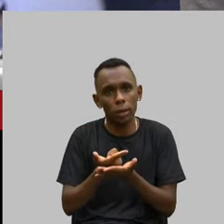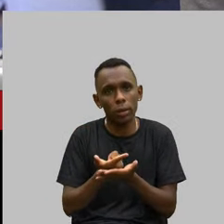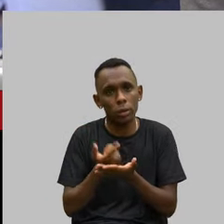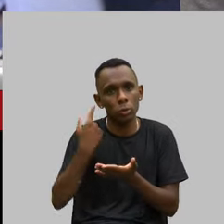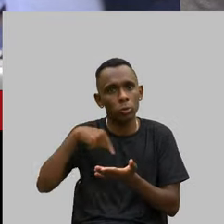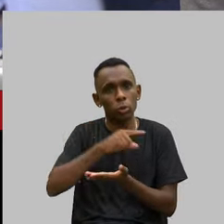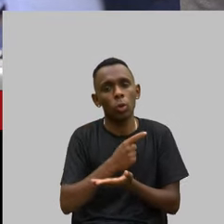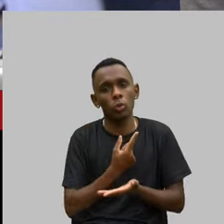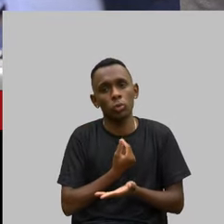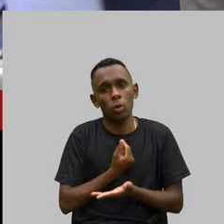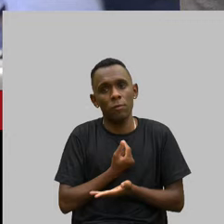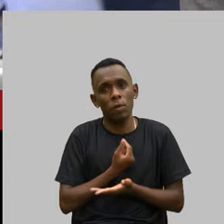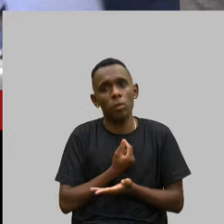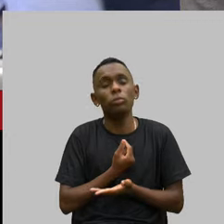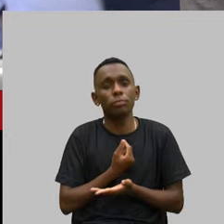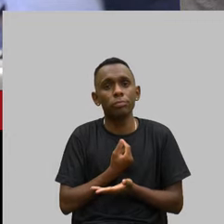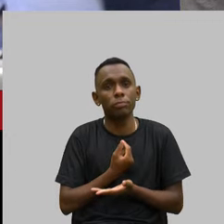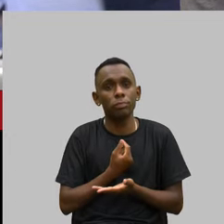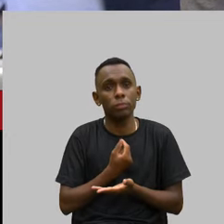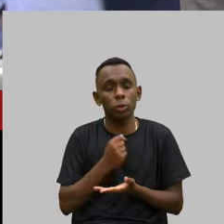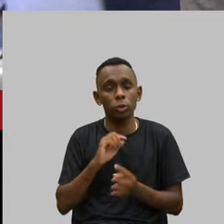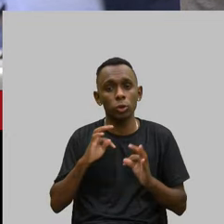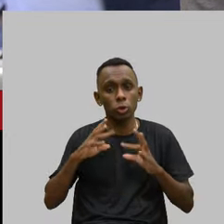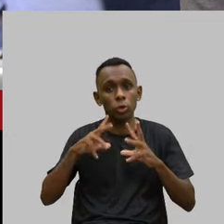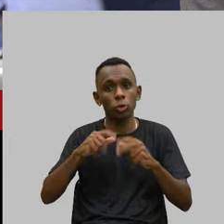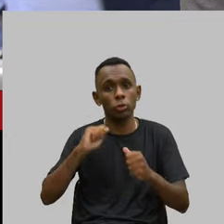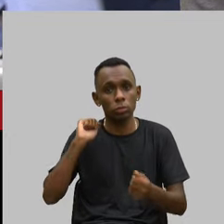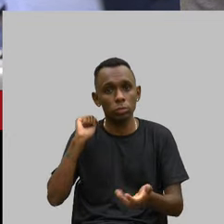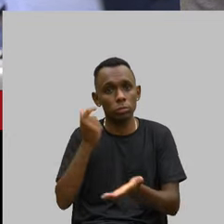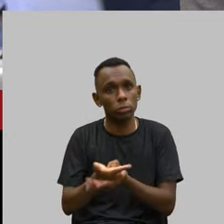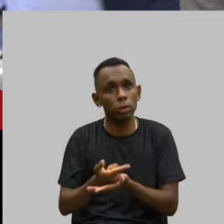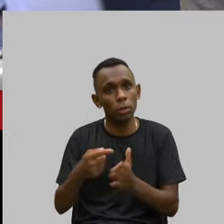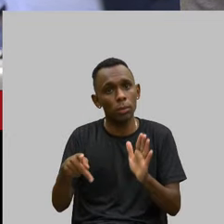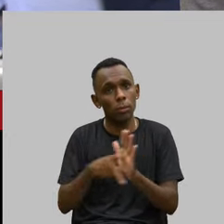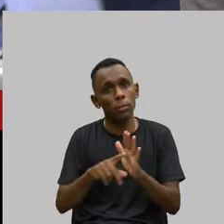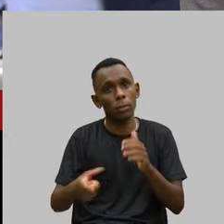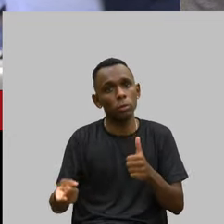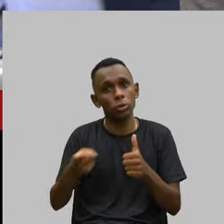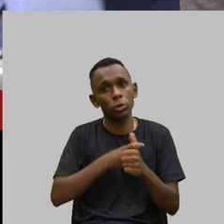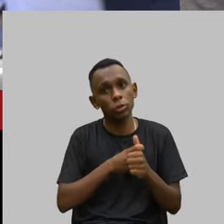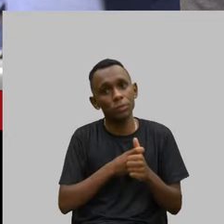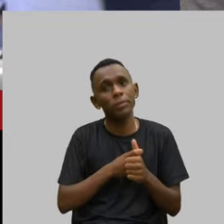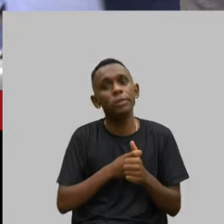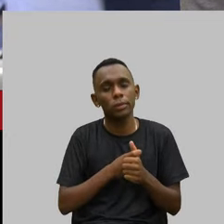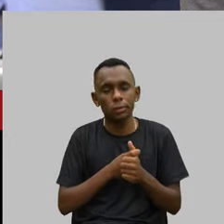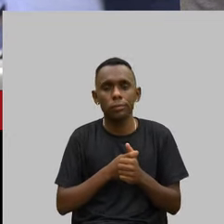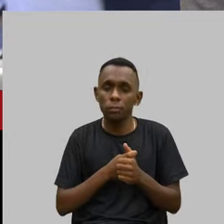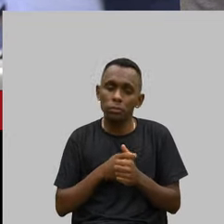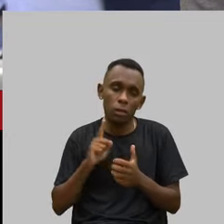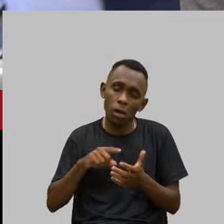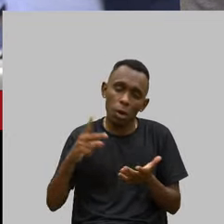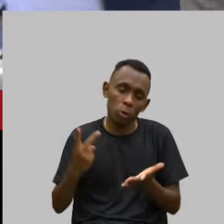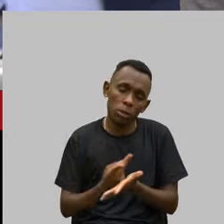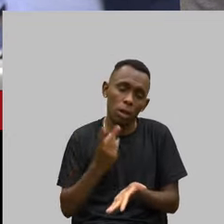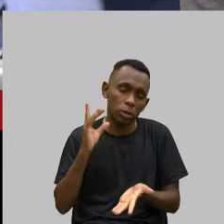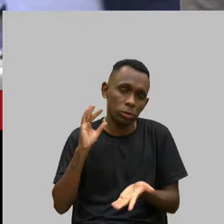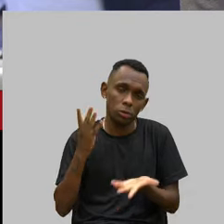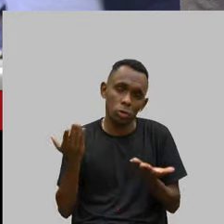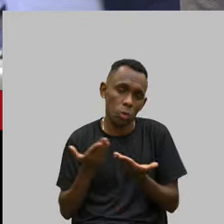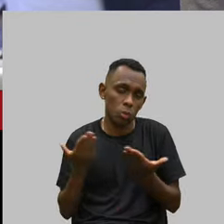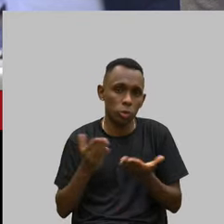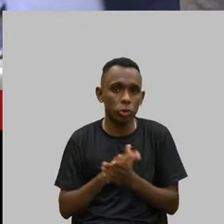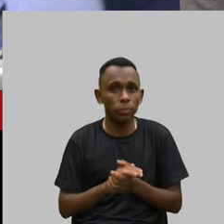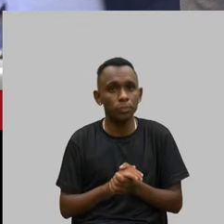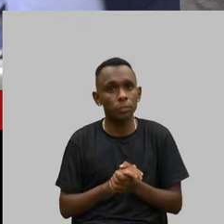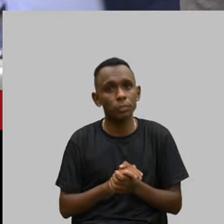orçamento o valor integral do fluxo da sua dívida é é a nossa idade hoje né É continuando aqui